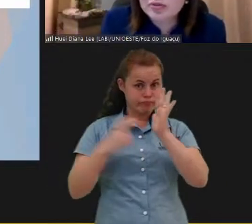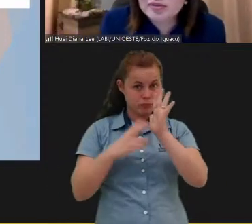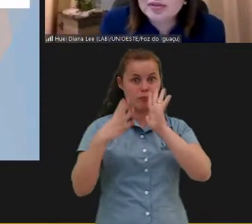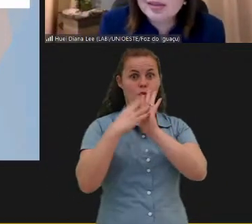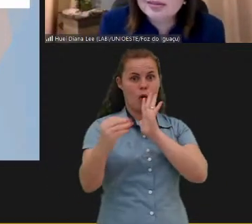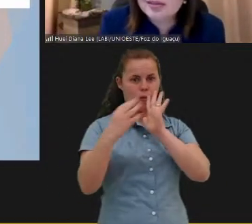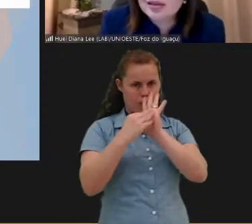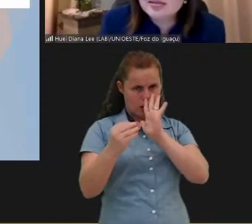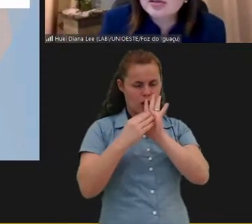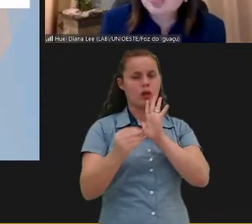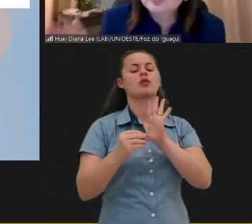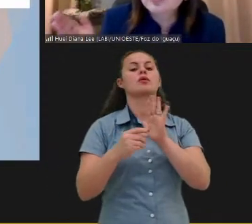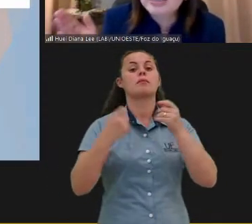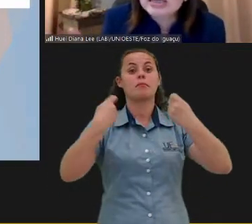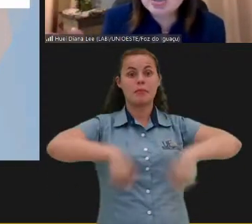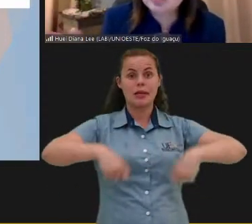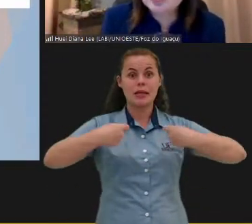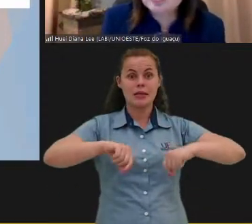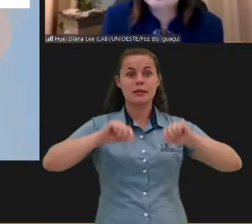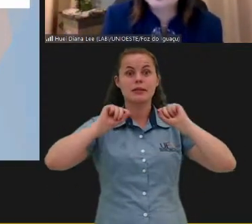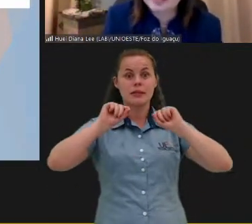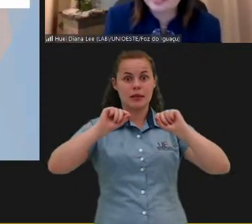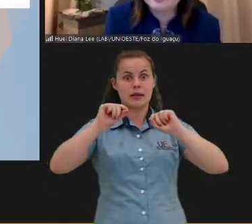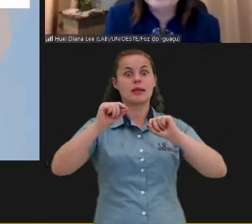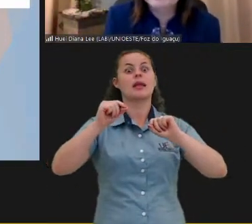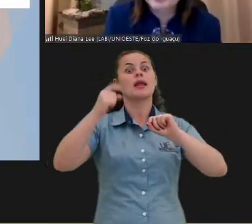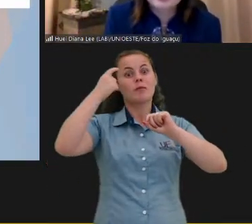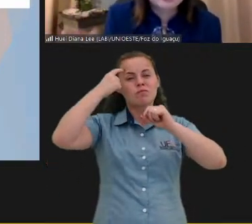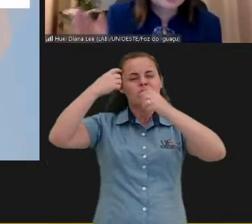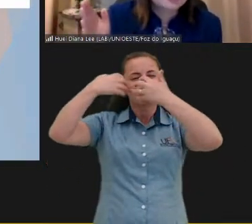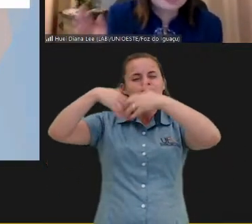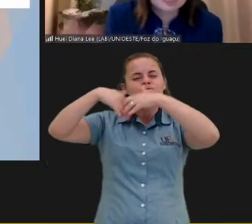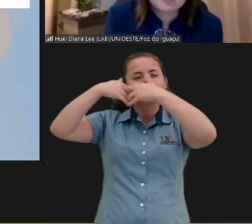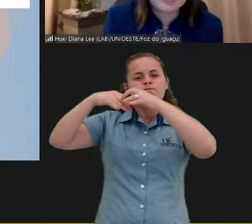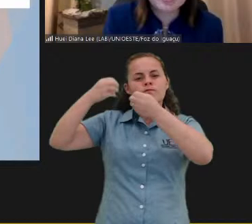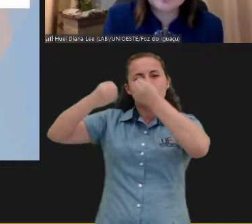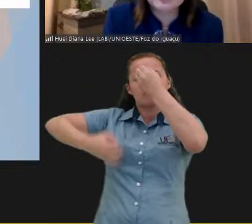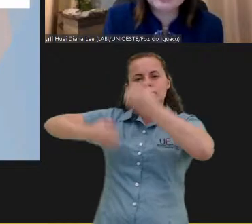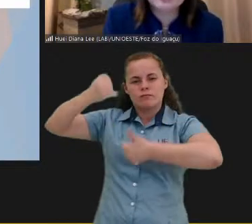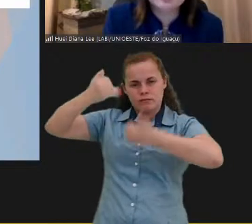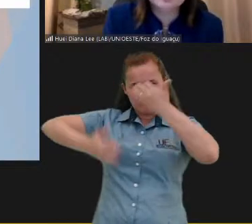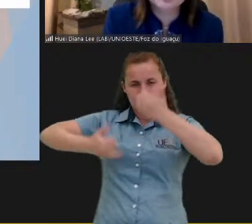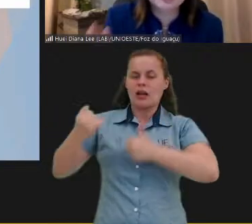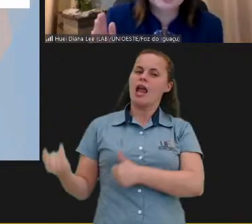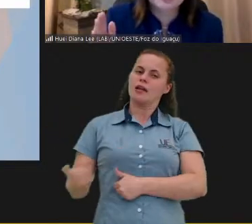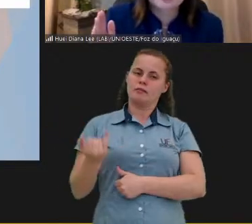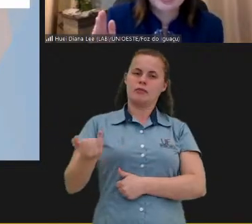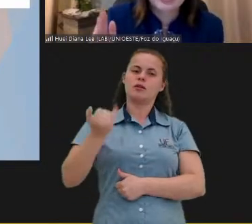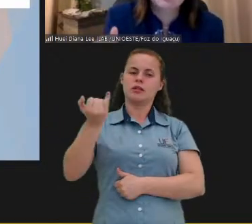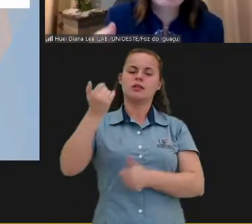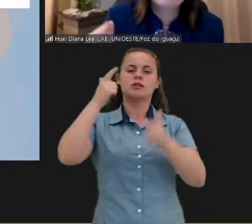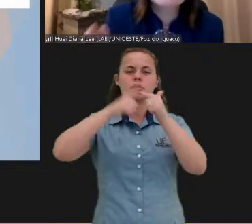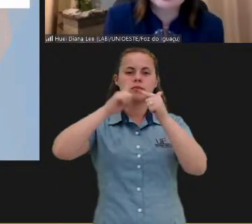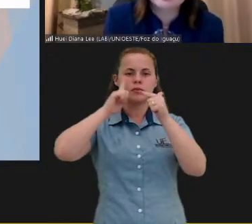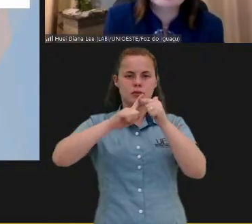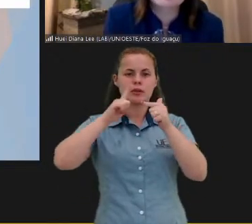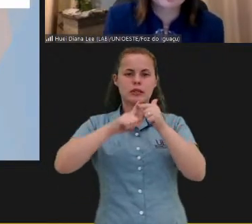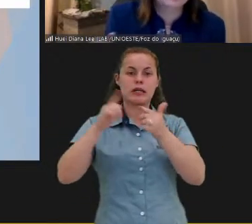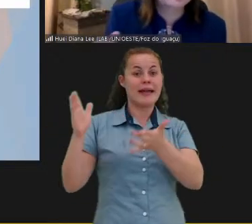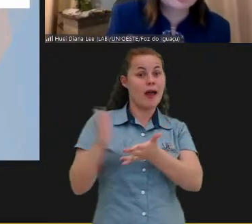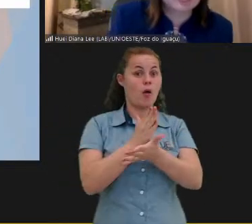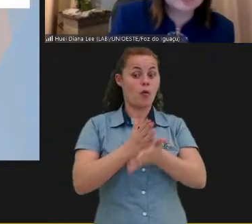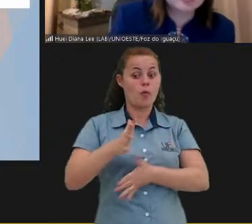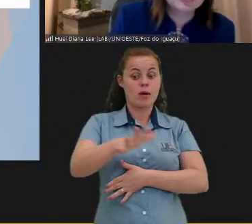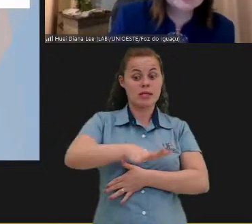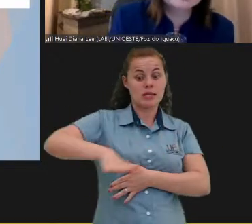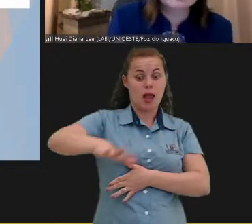gerado, possa ter a sua linha de raciocínio explicada. Isso é extremamente importante, porque há algumas áreas,